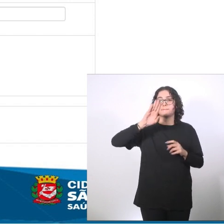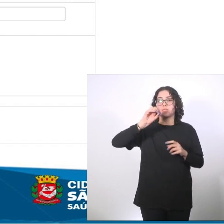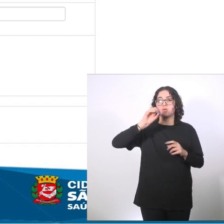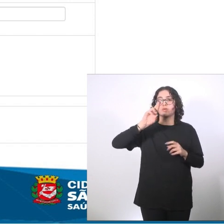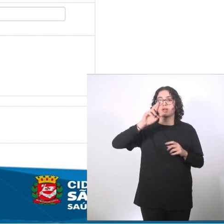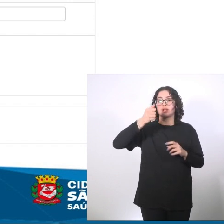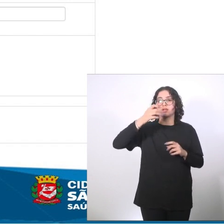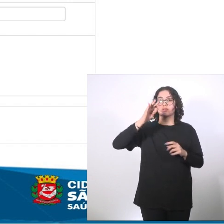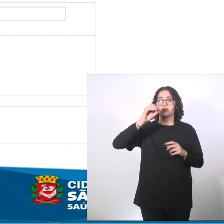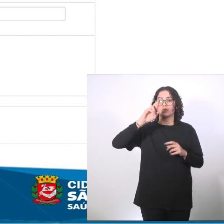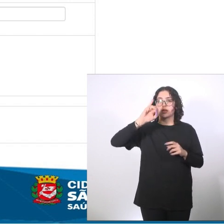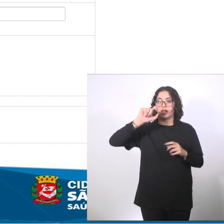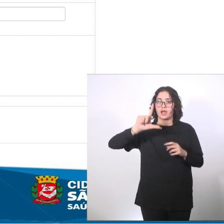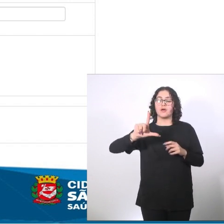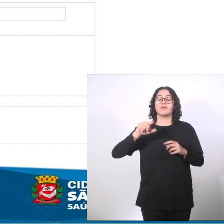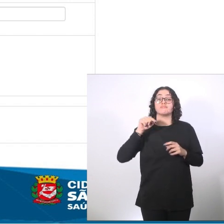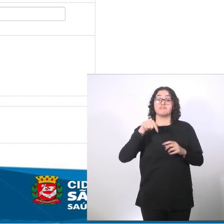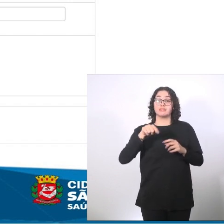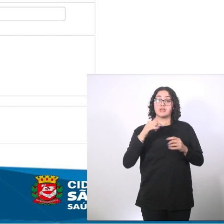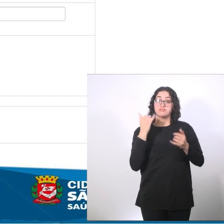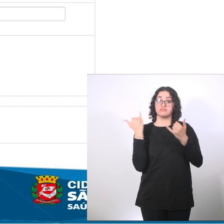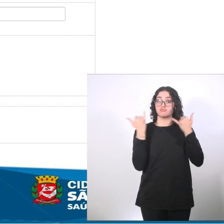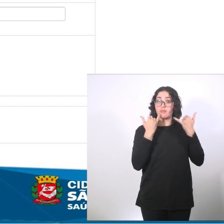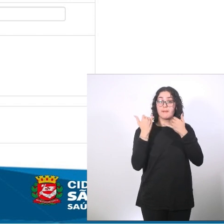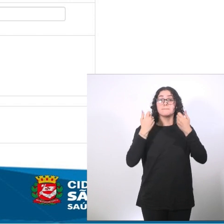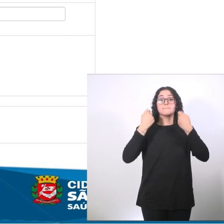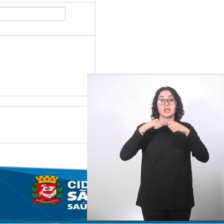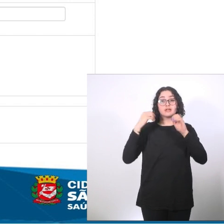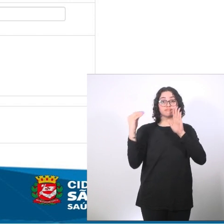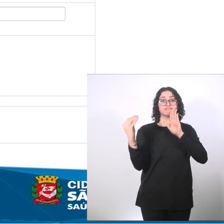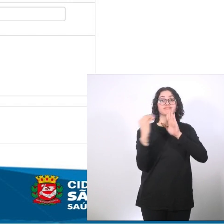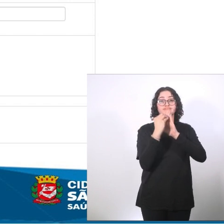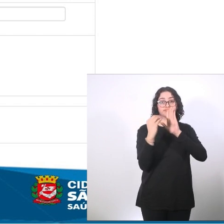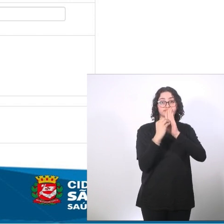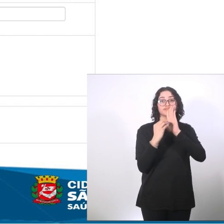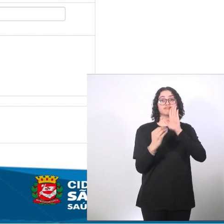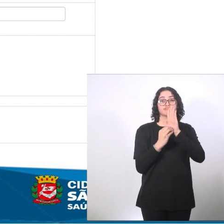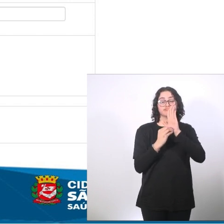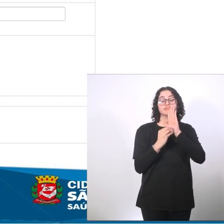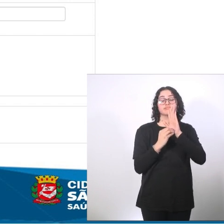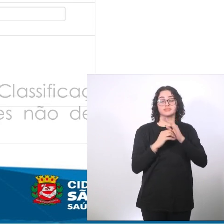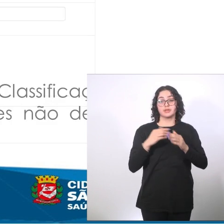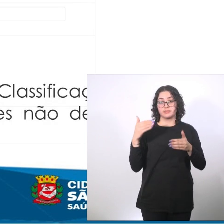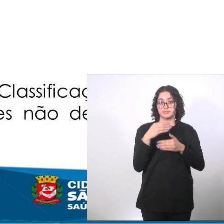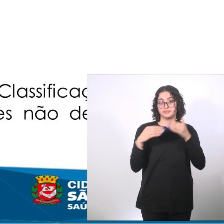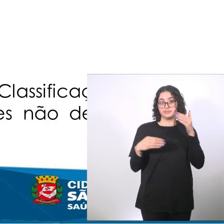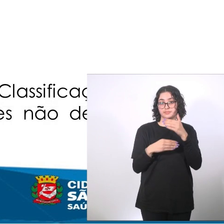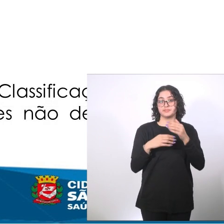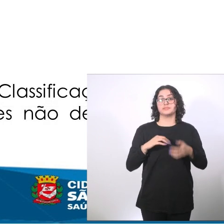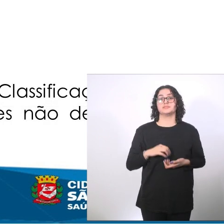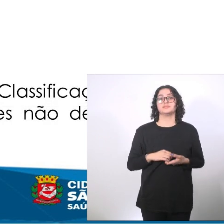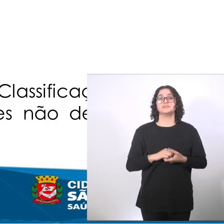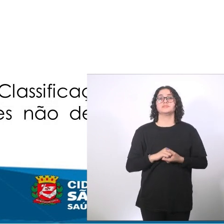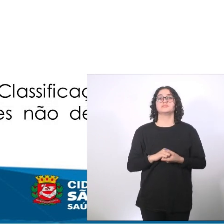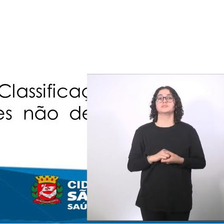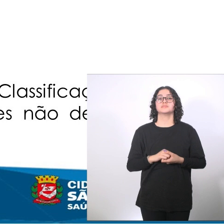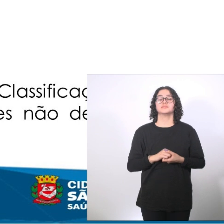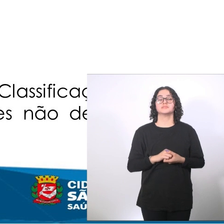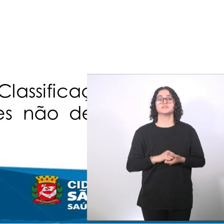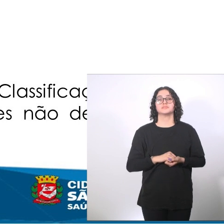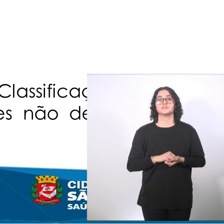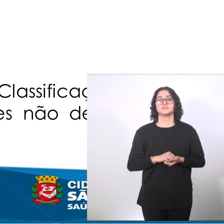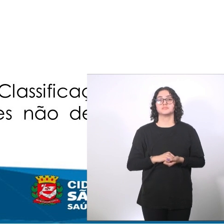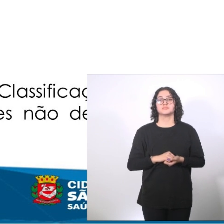informações precisam estar dentro da notificação no sistema CVESP. Próximo. E